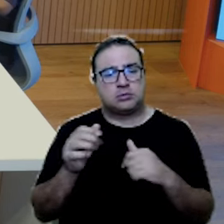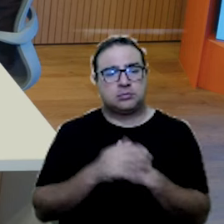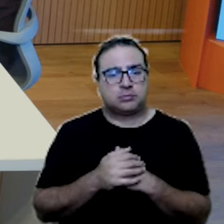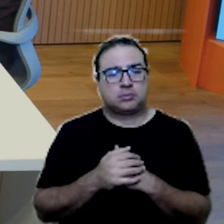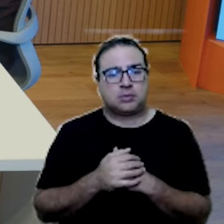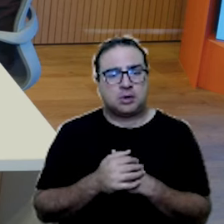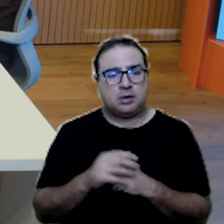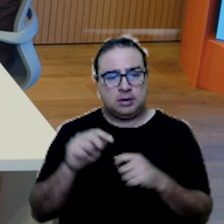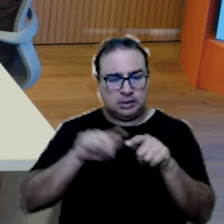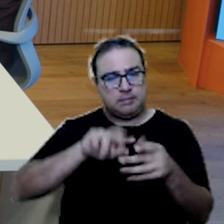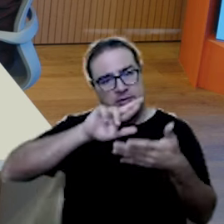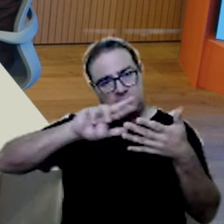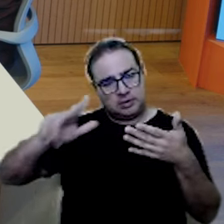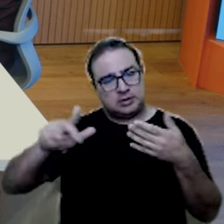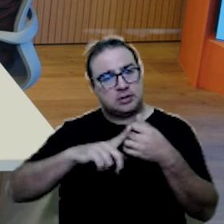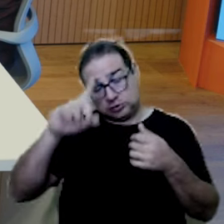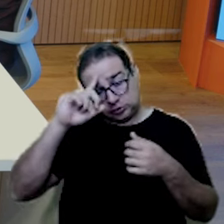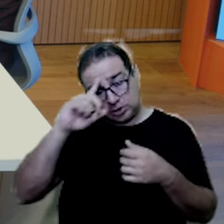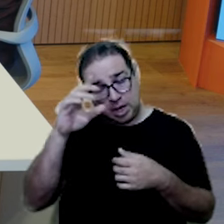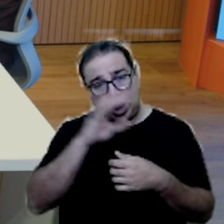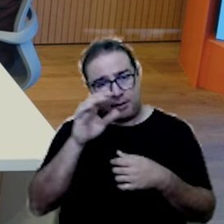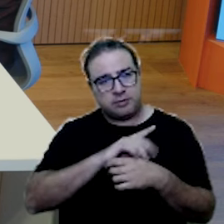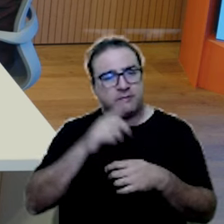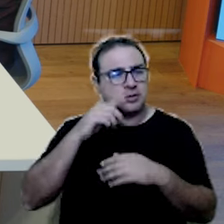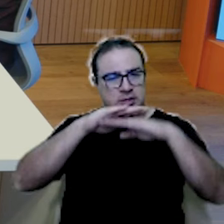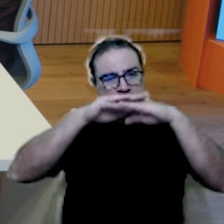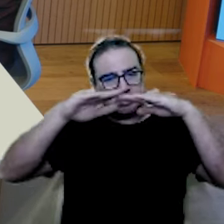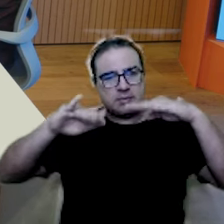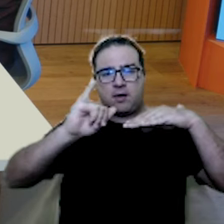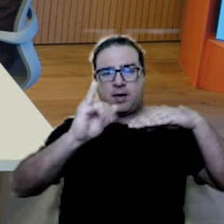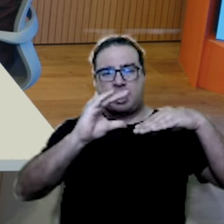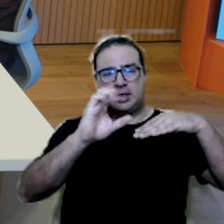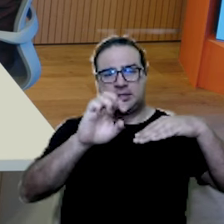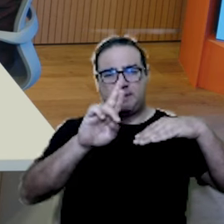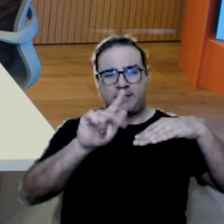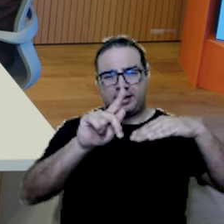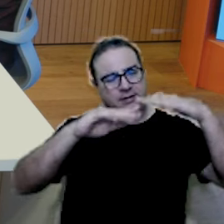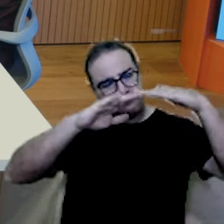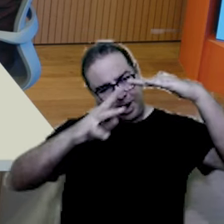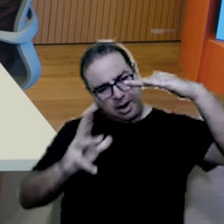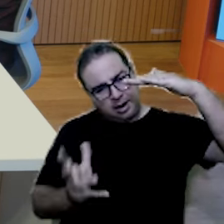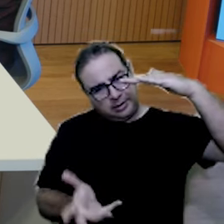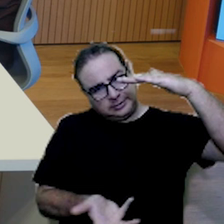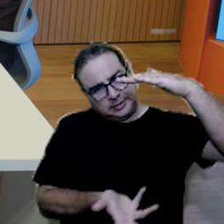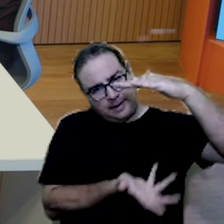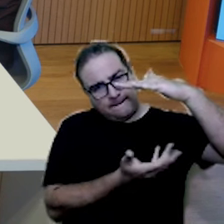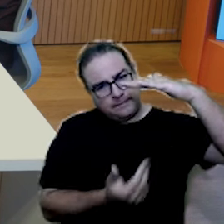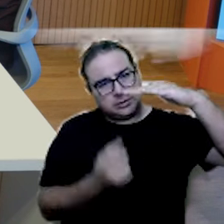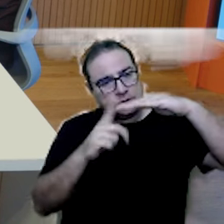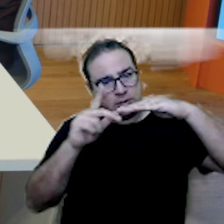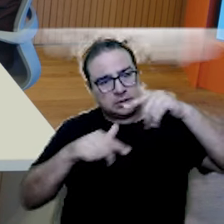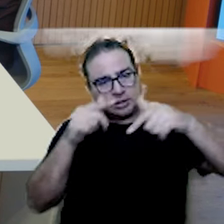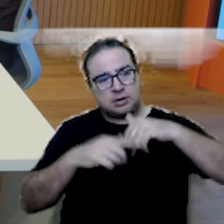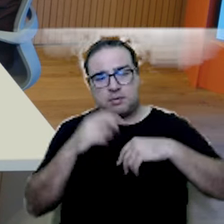trabalho de iceberg né no dia a dia é só a pontinha Mas você teve um dia para fazer todo aquele aquela base né que